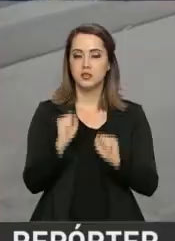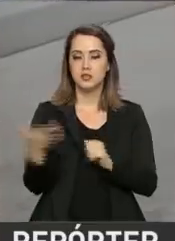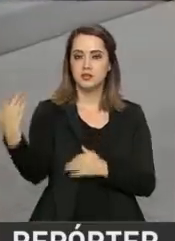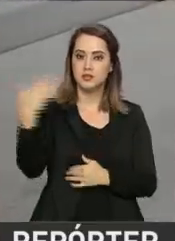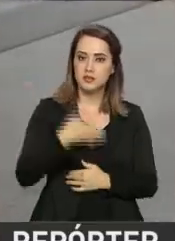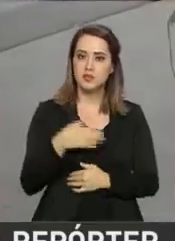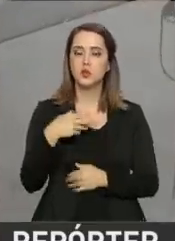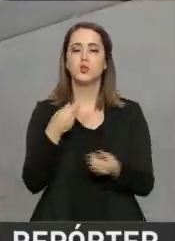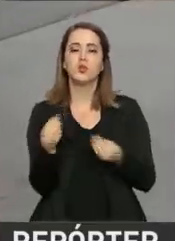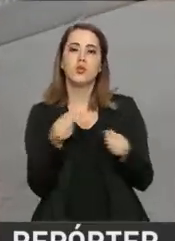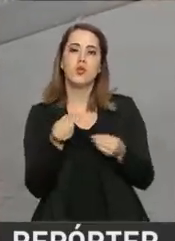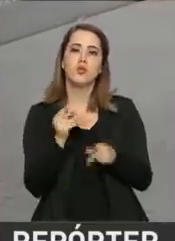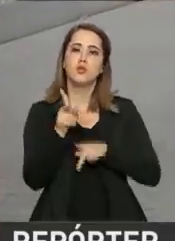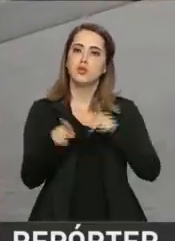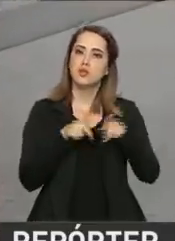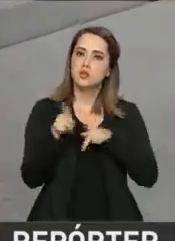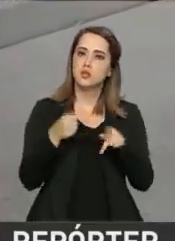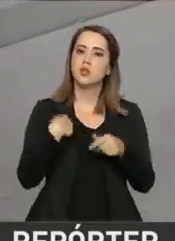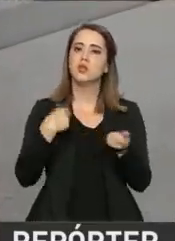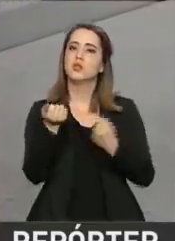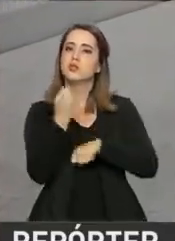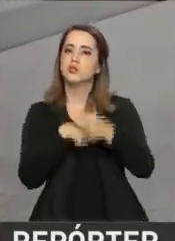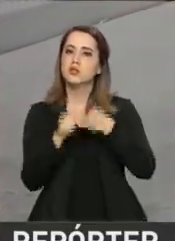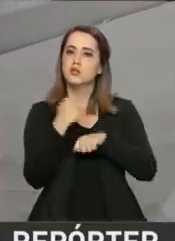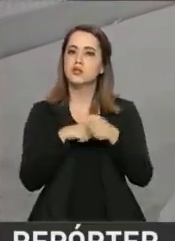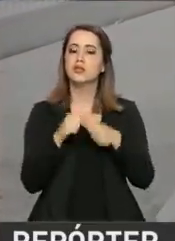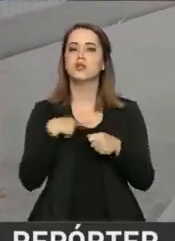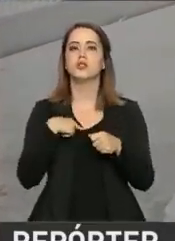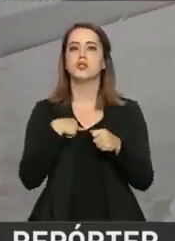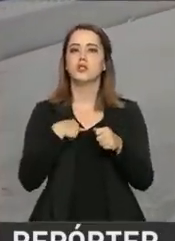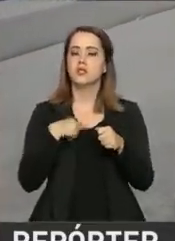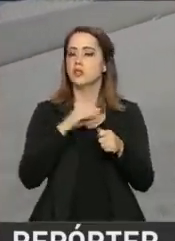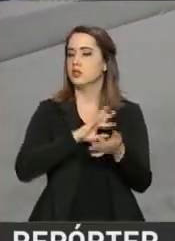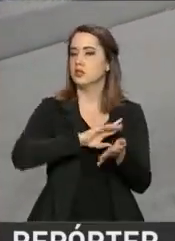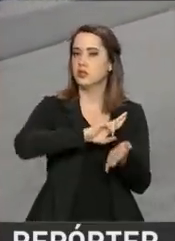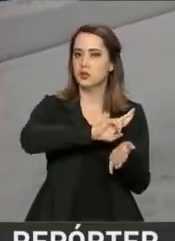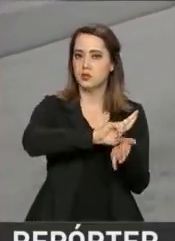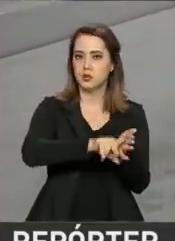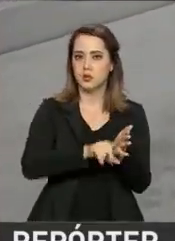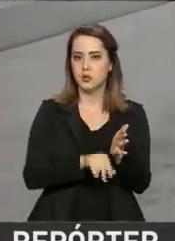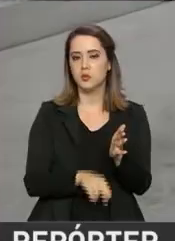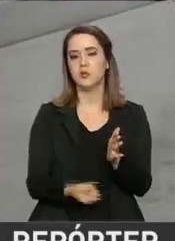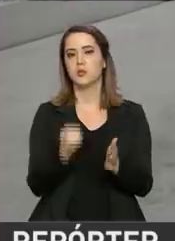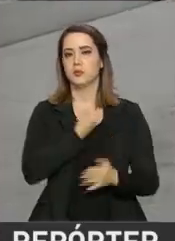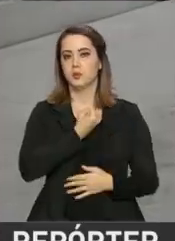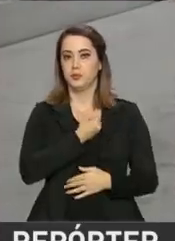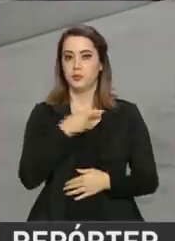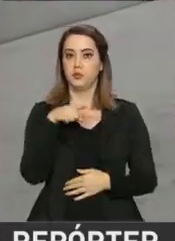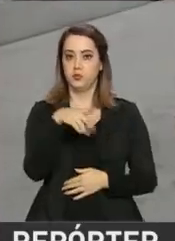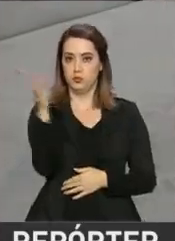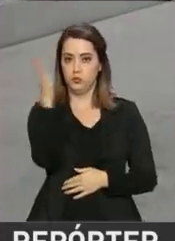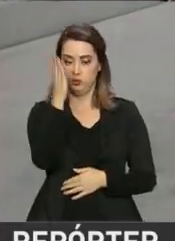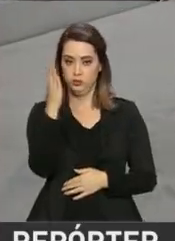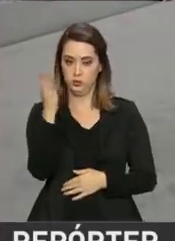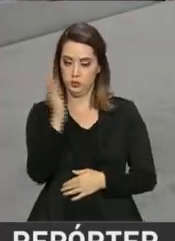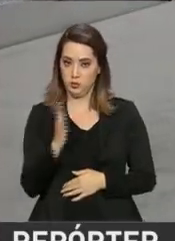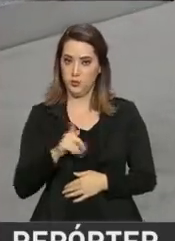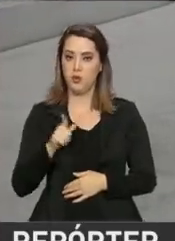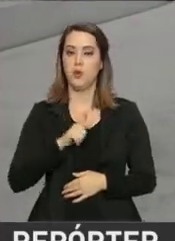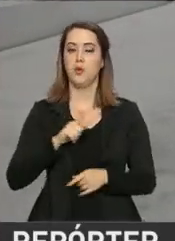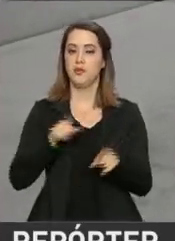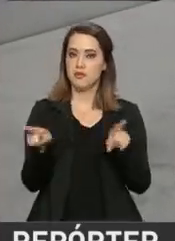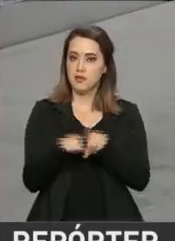sobre a nossa população a nossa economia e também indicadores sociais e não foi só o Brasil que ganhou um conteúdo especial pras